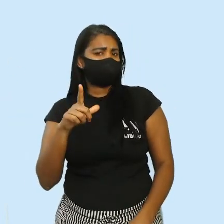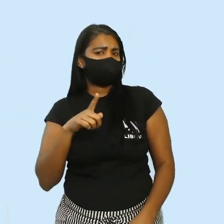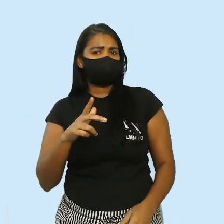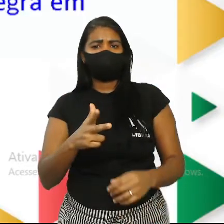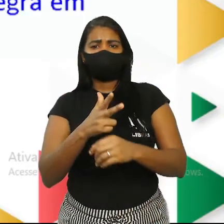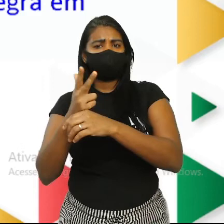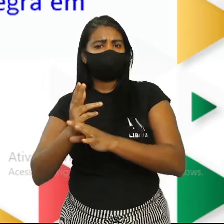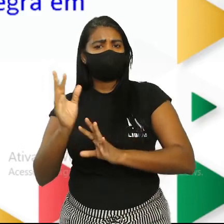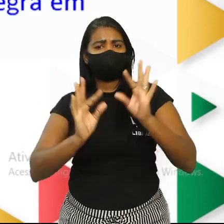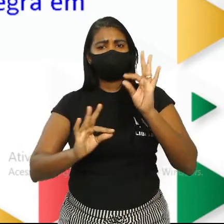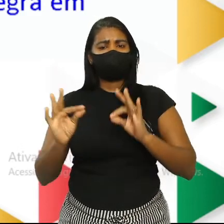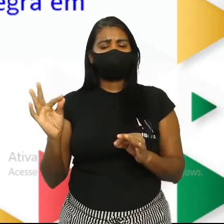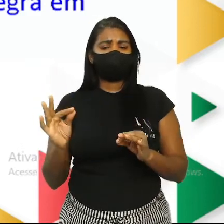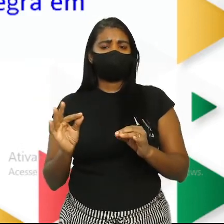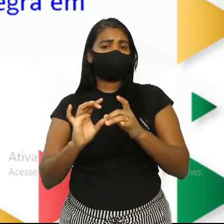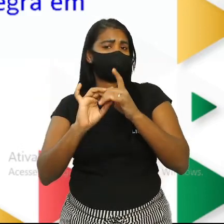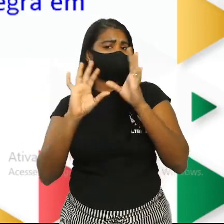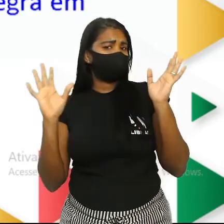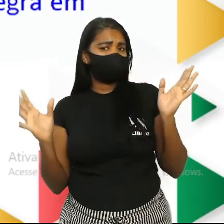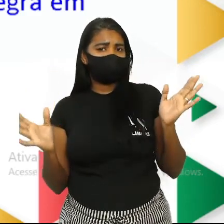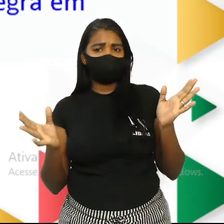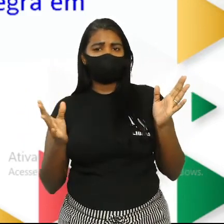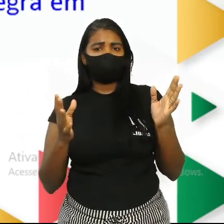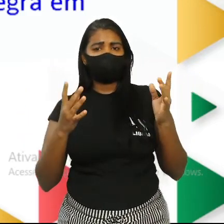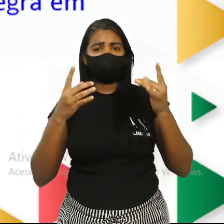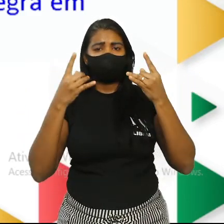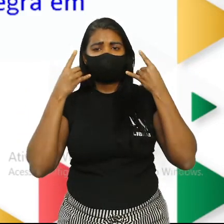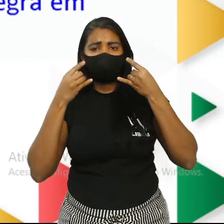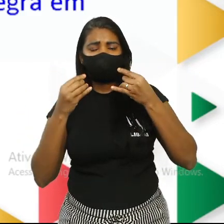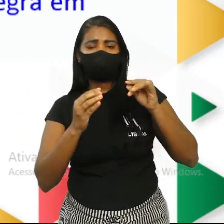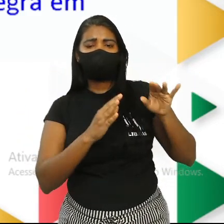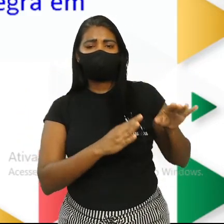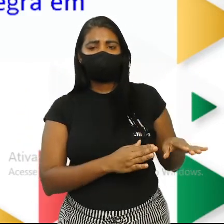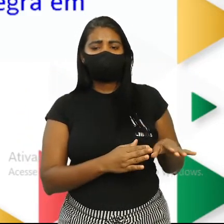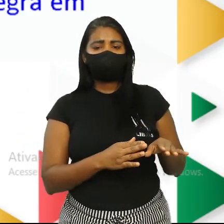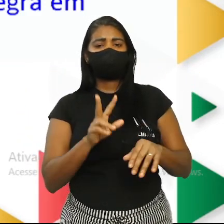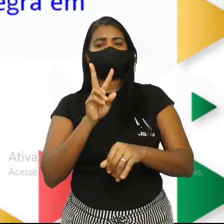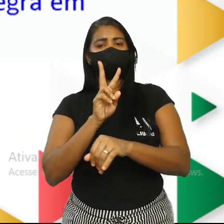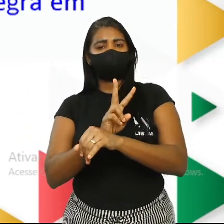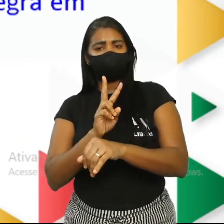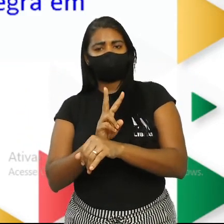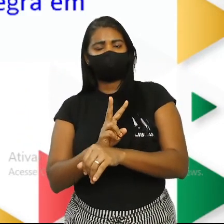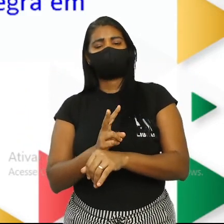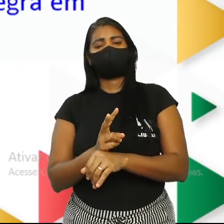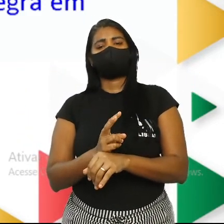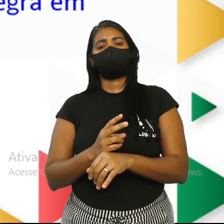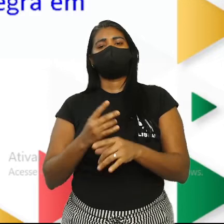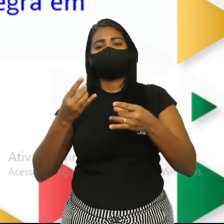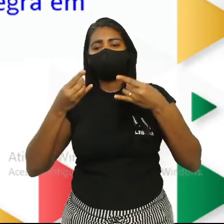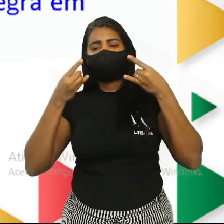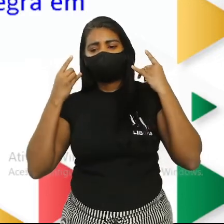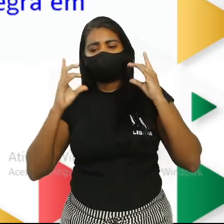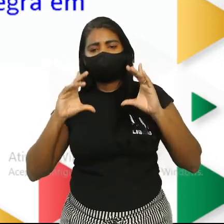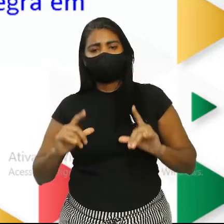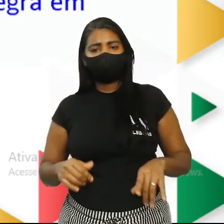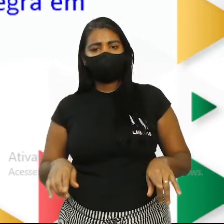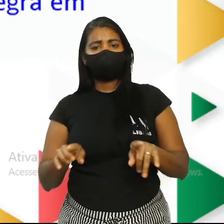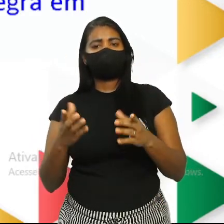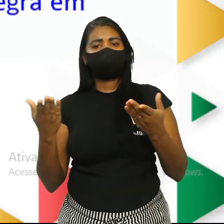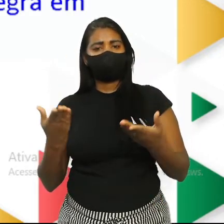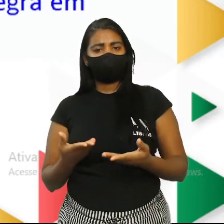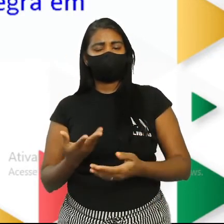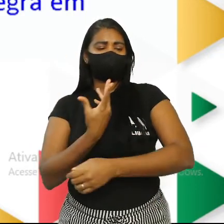eles estão ao ar livre, eles estão sem máscara. Seguindo esse protocolo de segurança, esses atores, né, esses bailarinos já